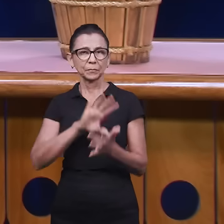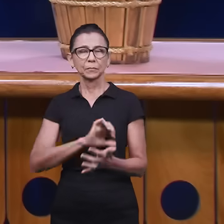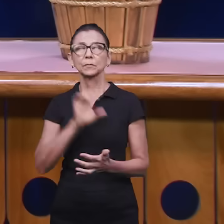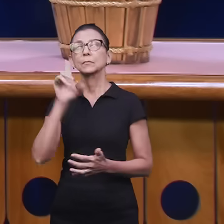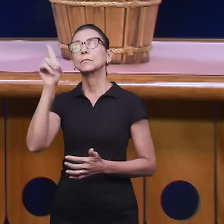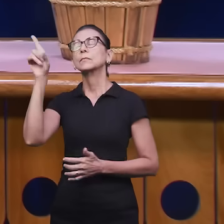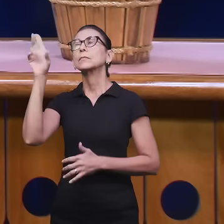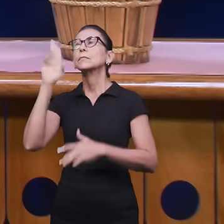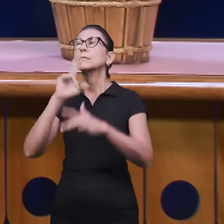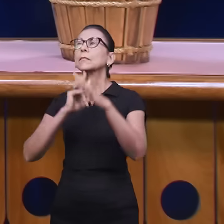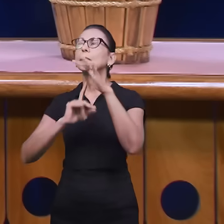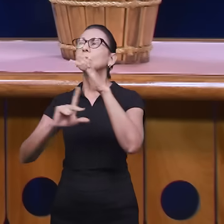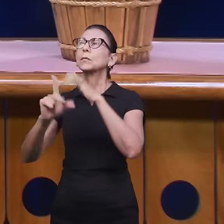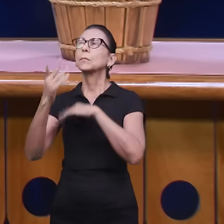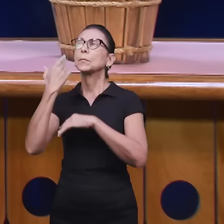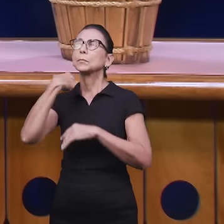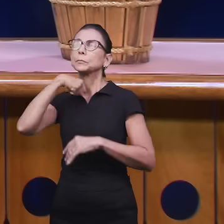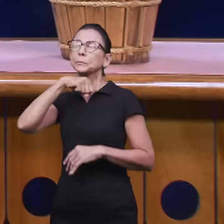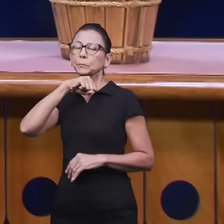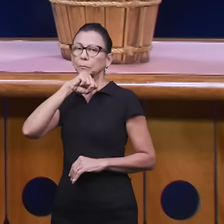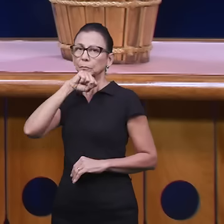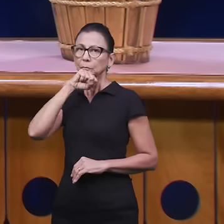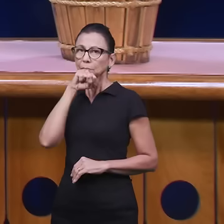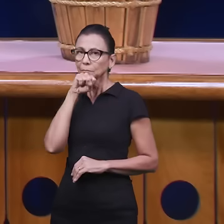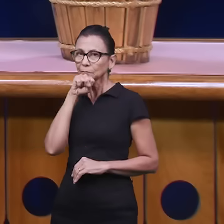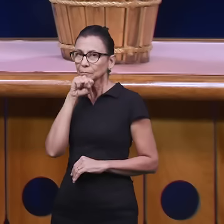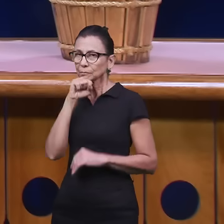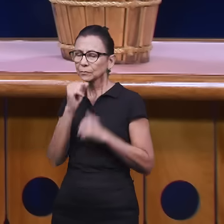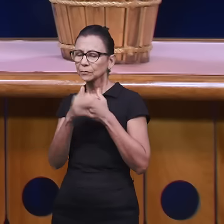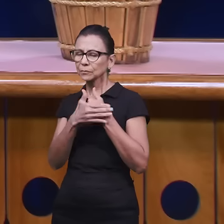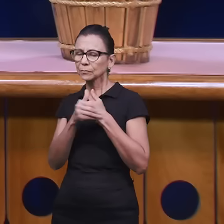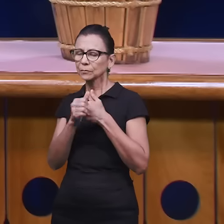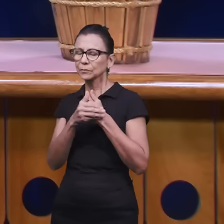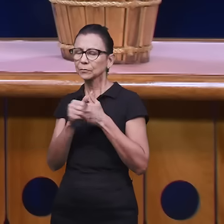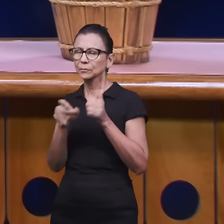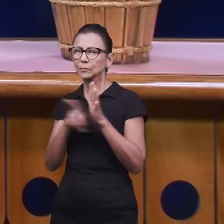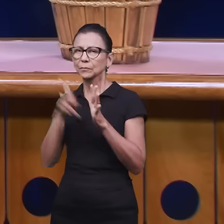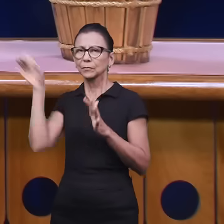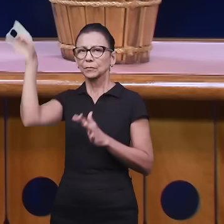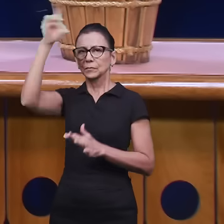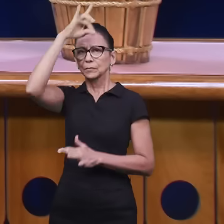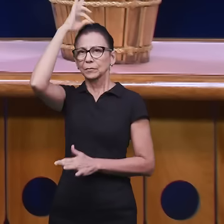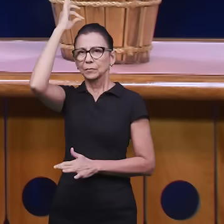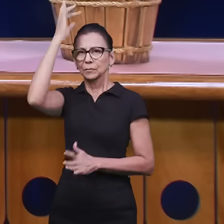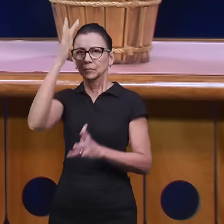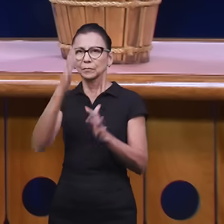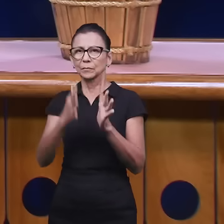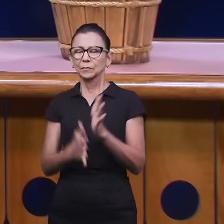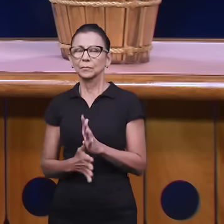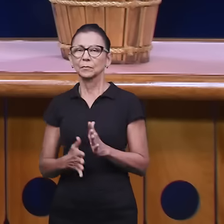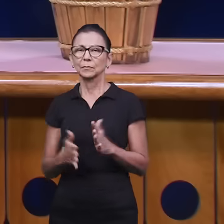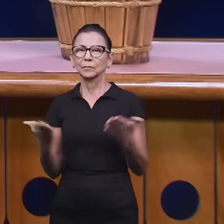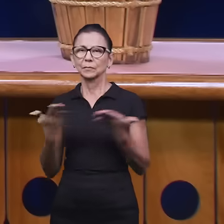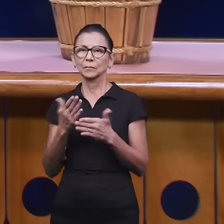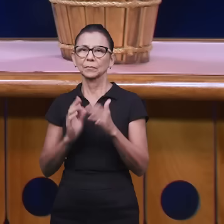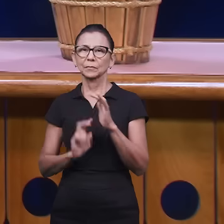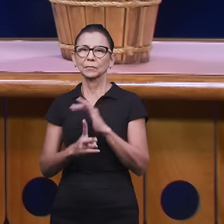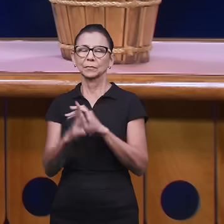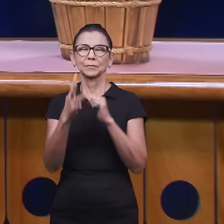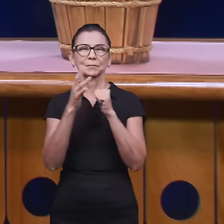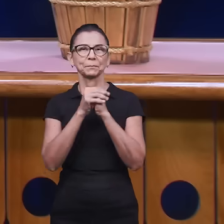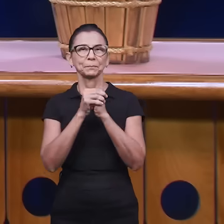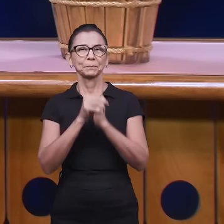de Jesus, o amor de Deus, o nosso eterno Pai, as doces e eternas consolações do Espírito Santo seja convosco, agora e